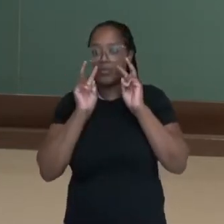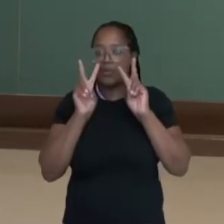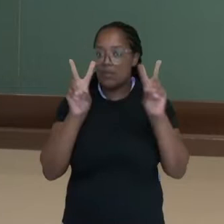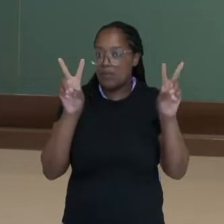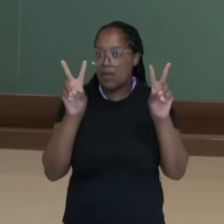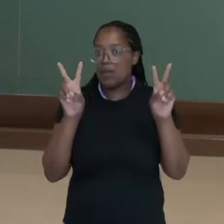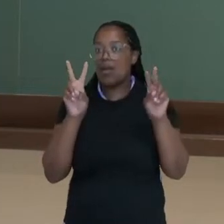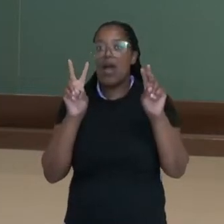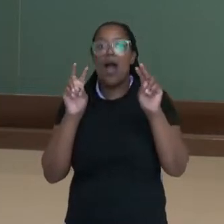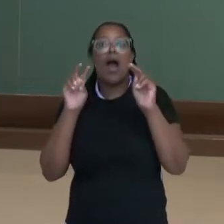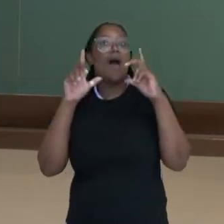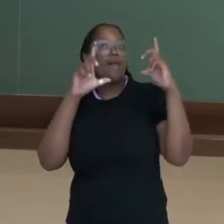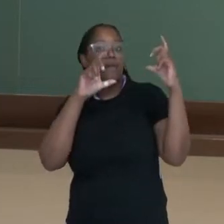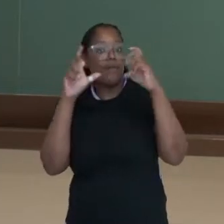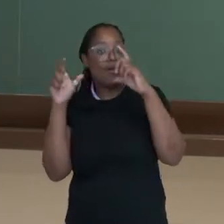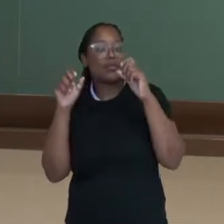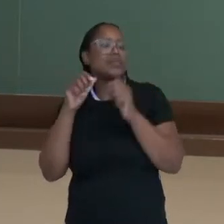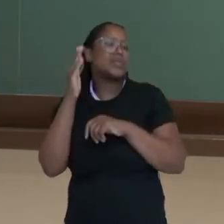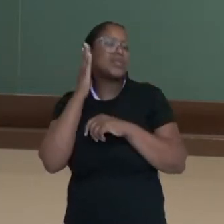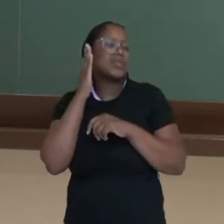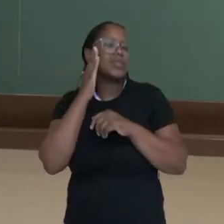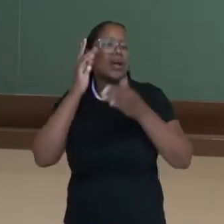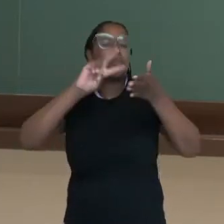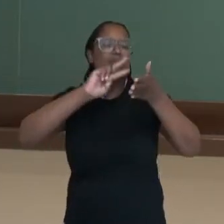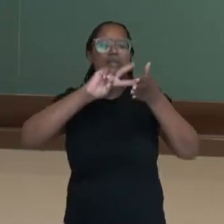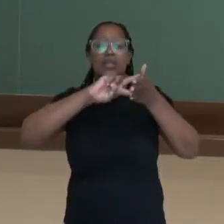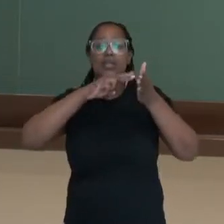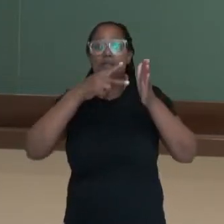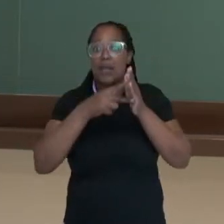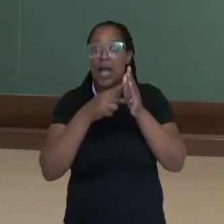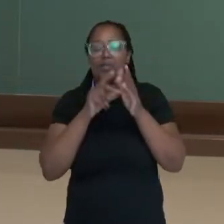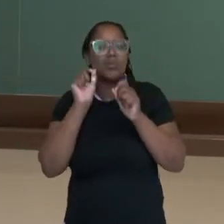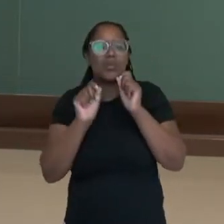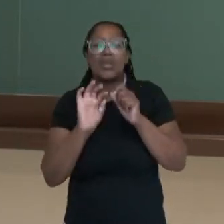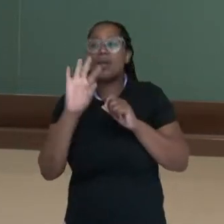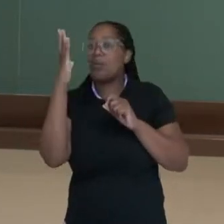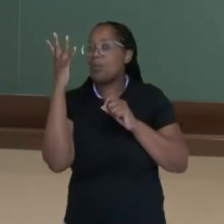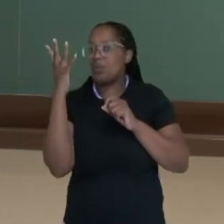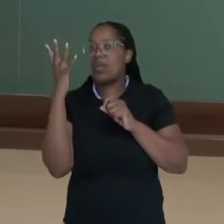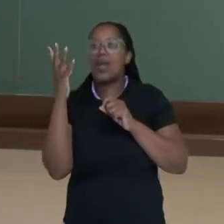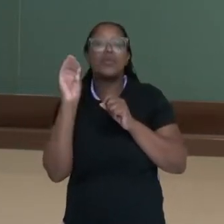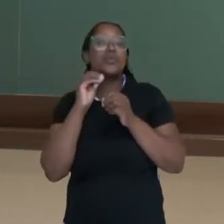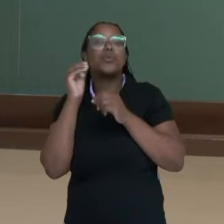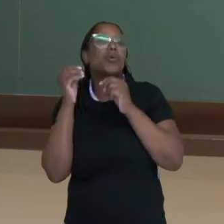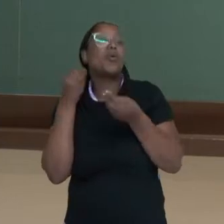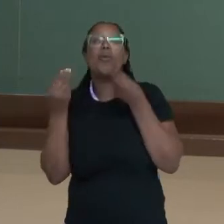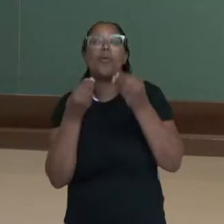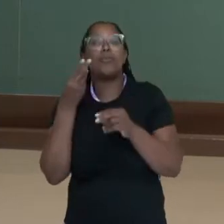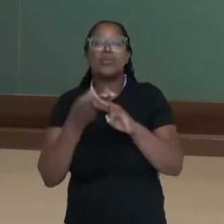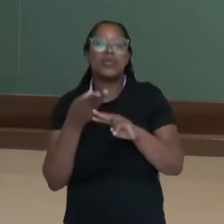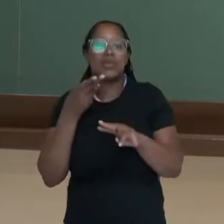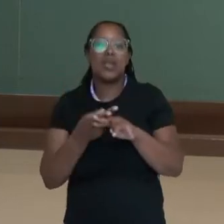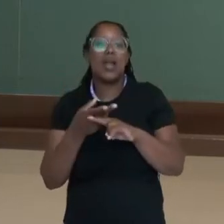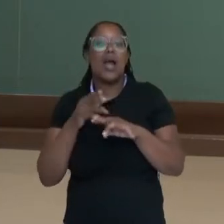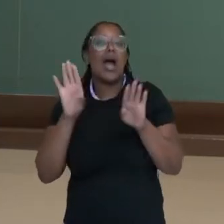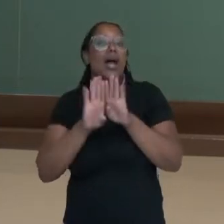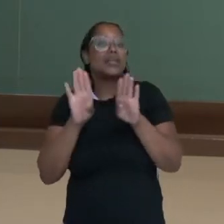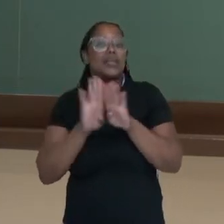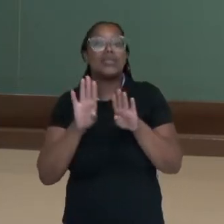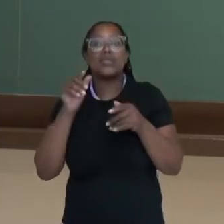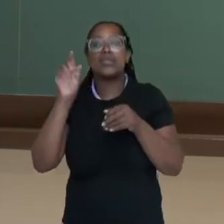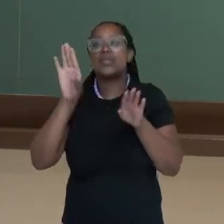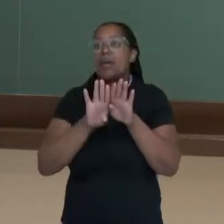assim o significado dela, o que ela representa, né? Se de repente eu coloco aquela imagem assim do M,